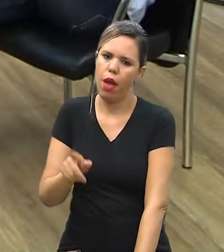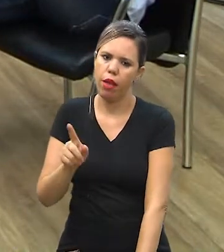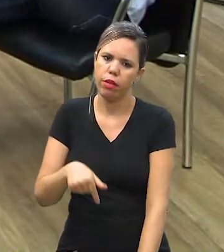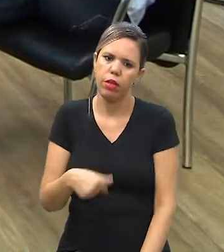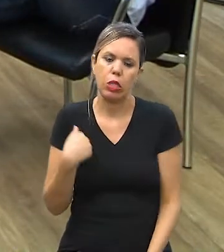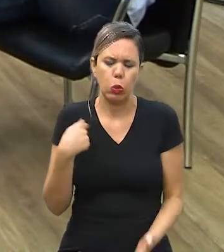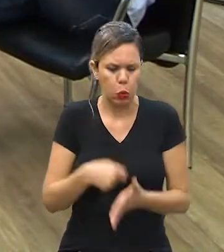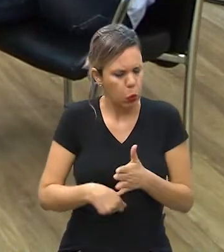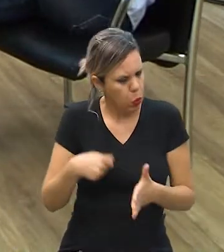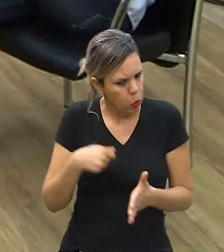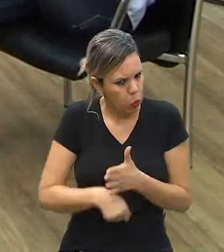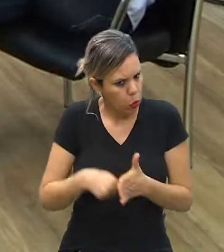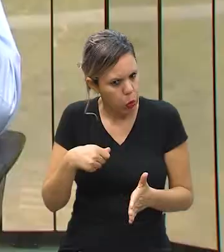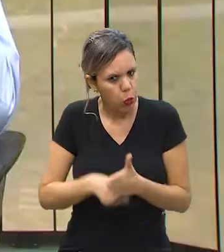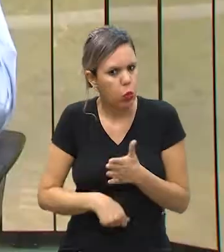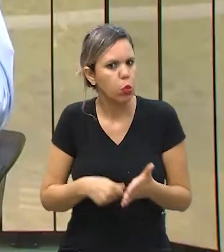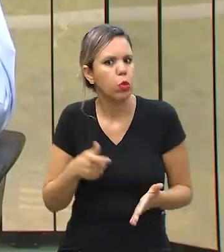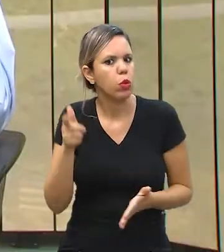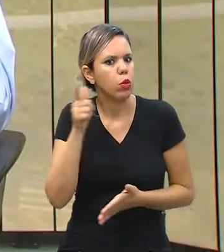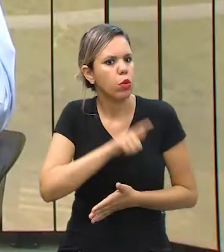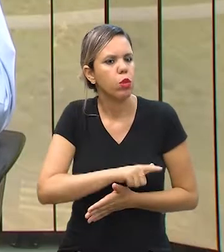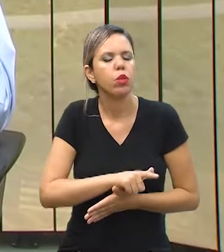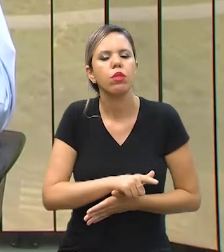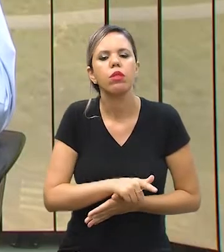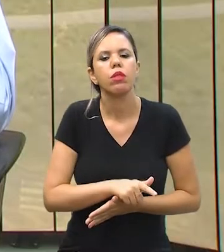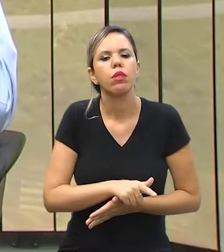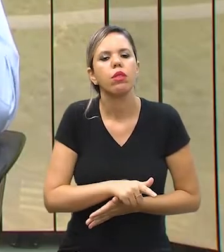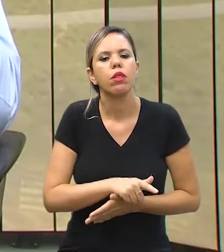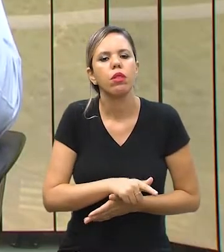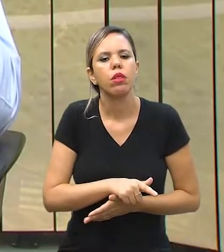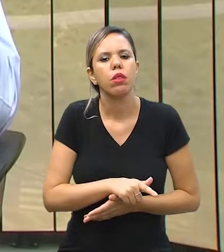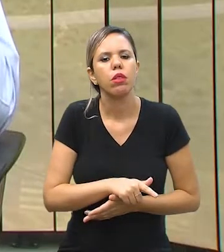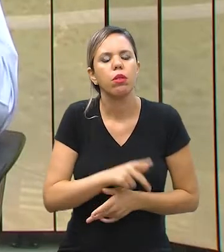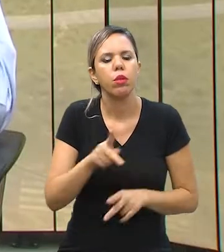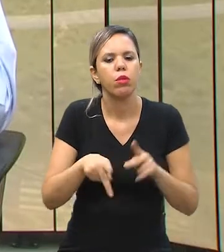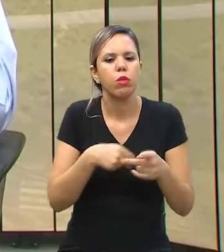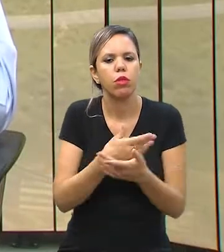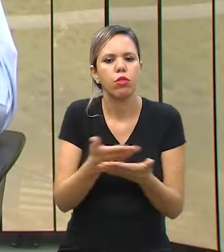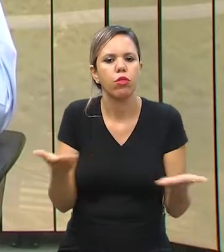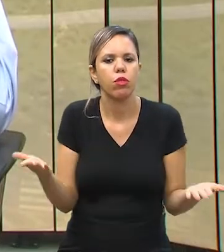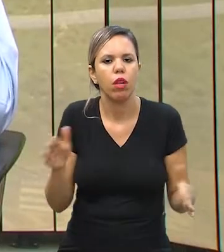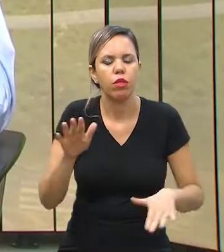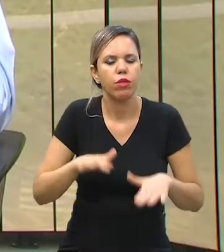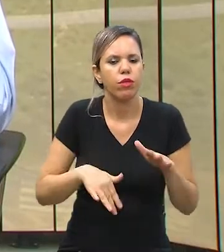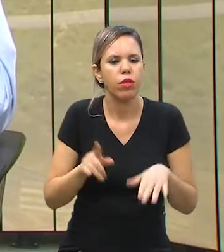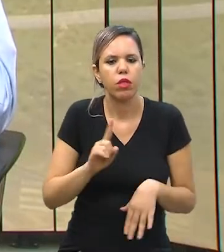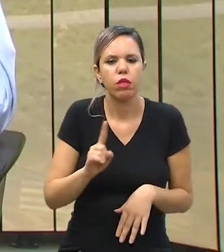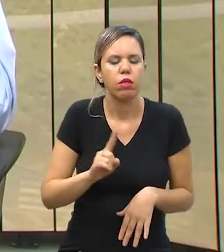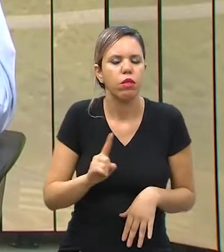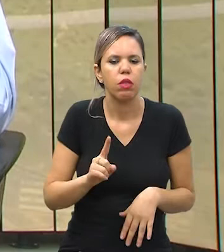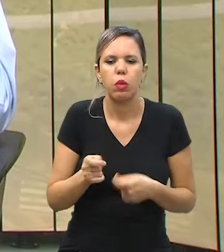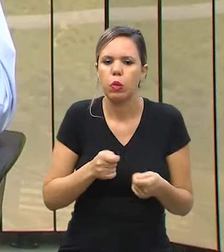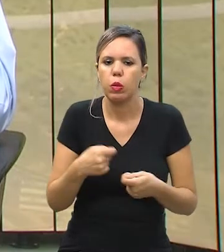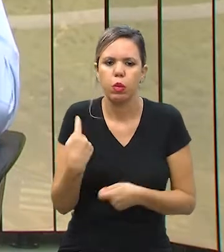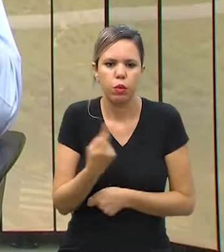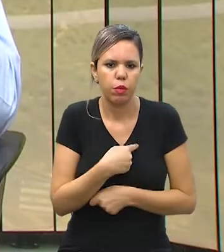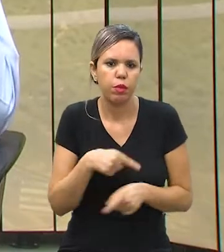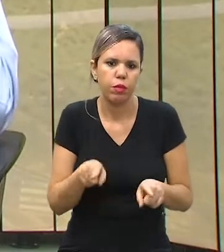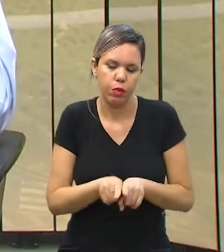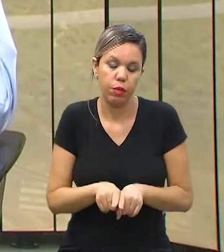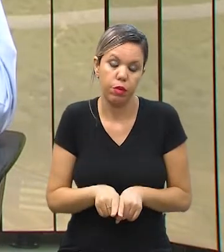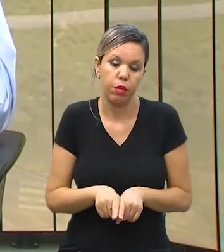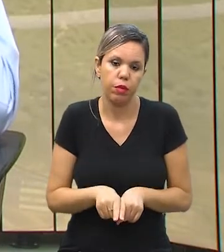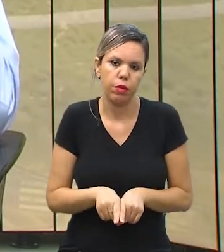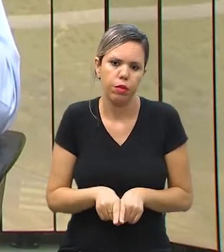A gente luta para que consiga as questões para a população, mas às vezes não está no controle da gente também.